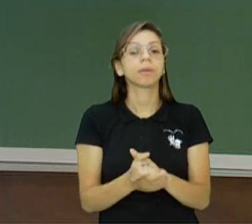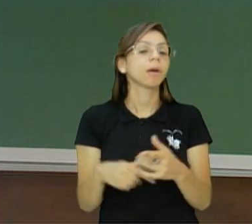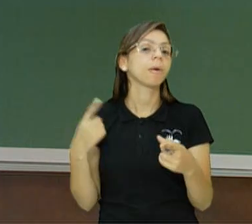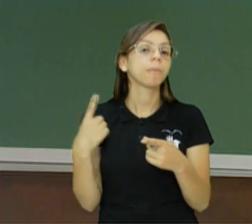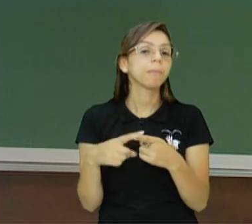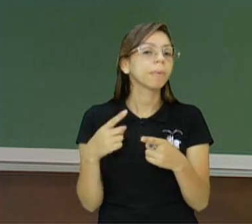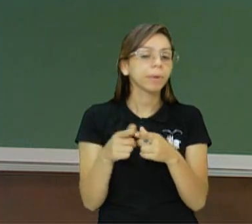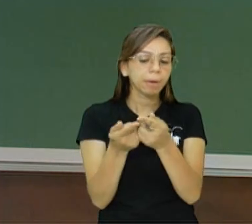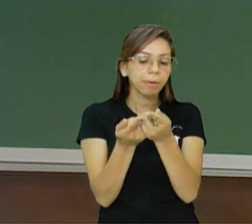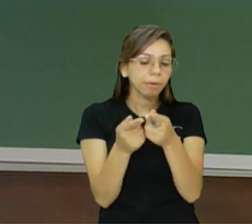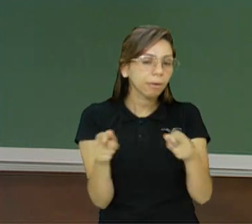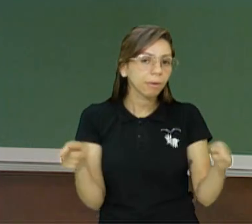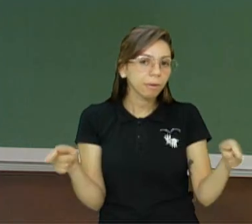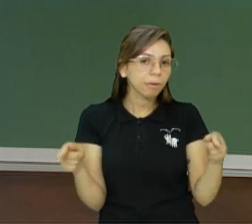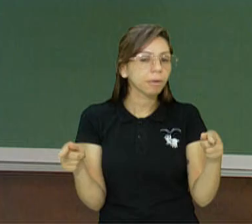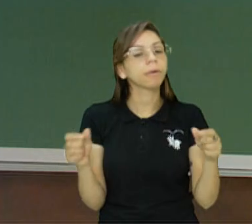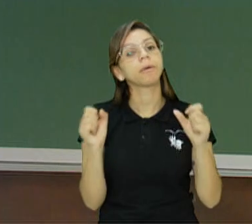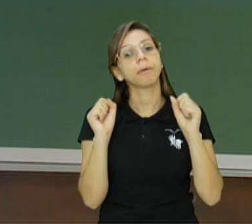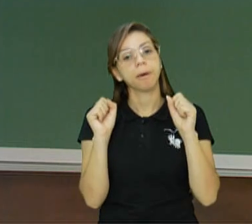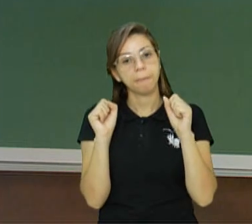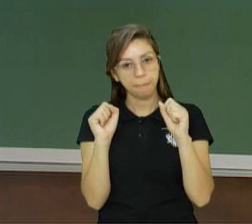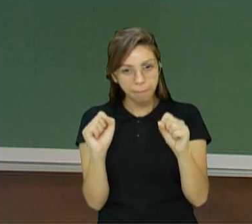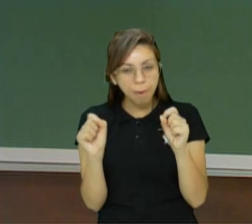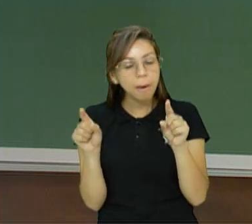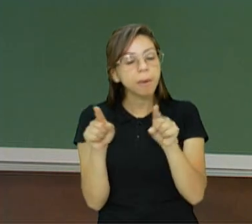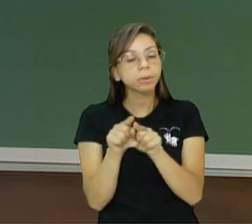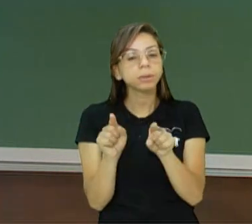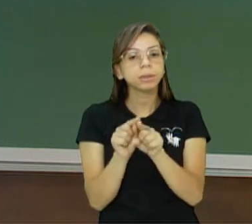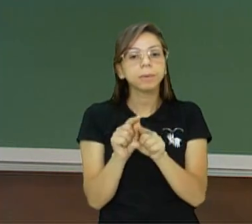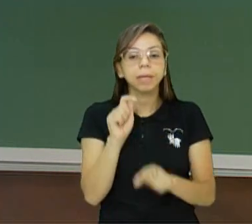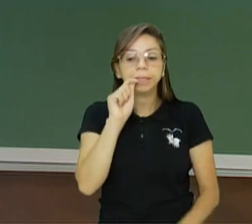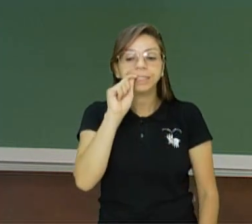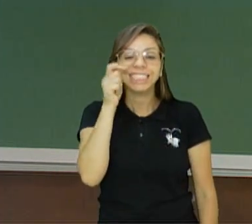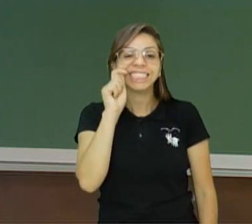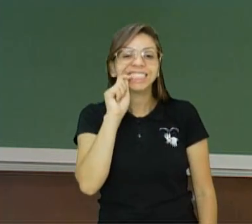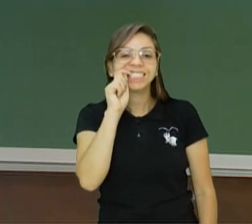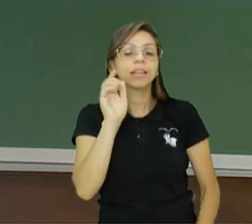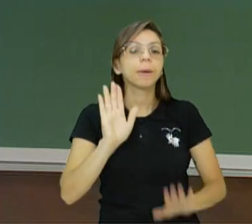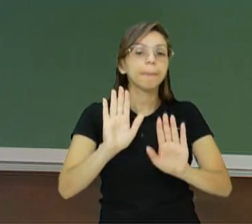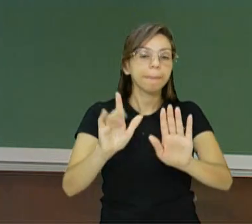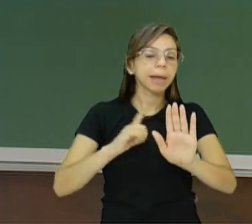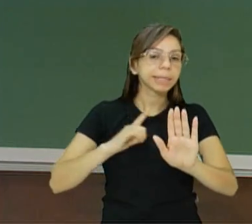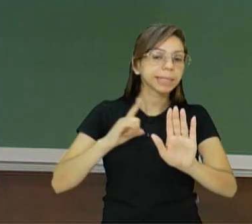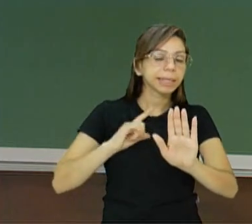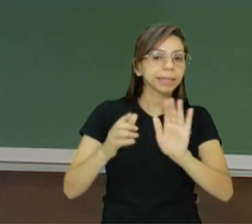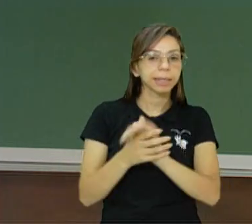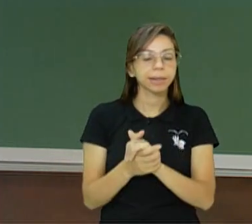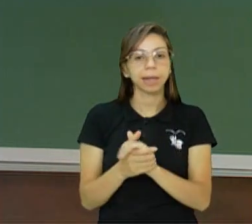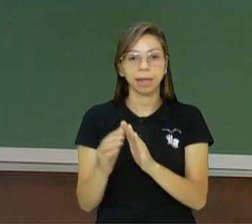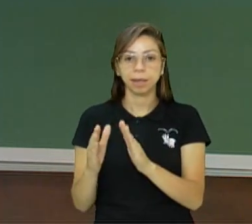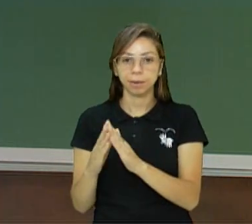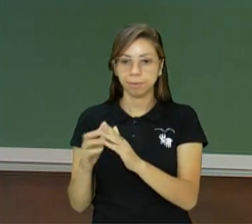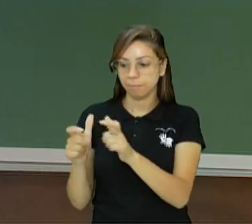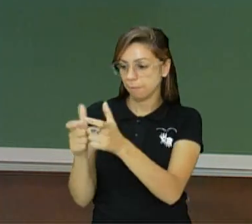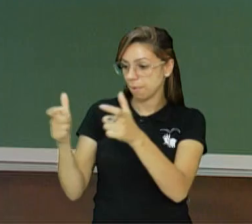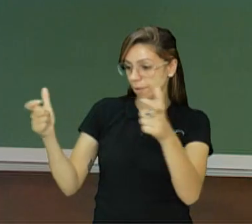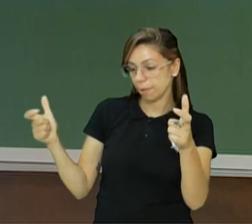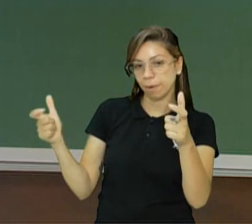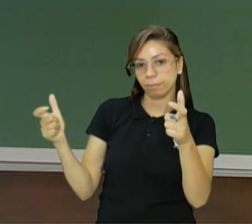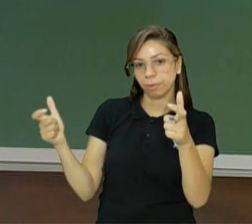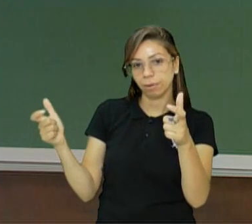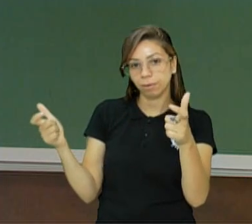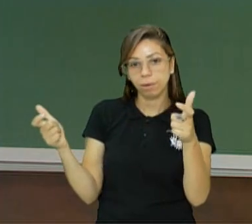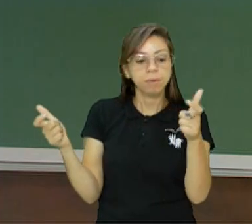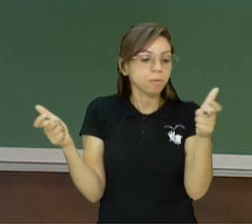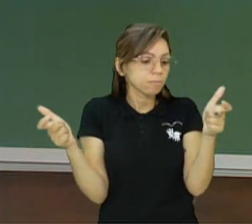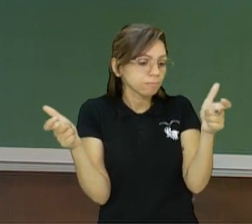de dente? Pode ser o palito de dente também, mas nós vamos construir alguns sólidos maiores e outros